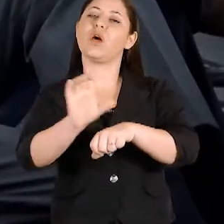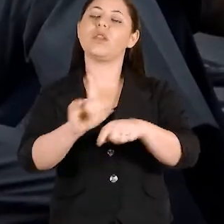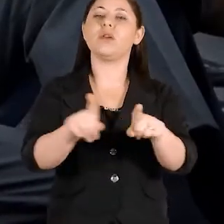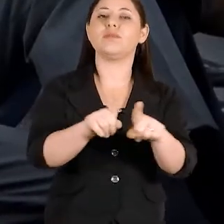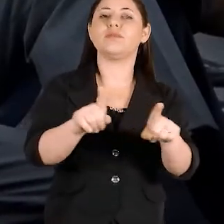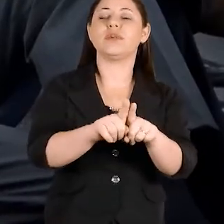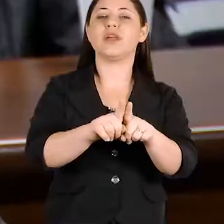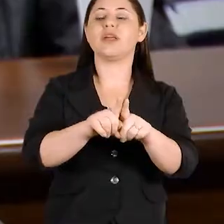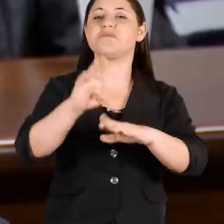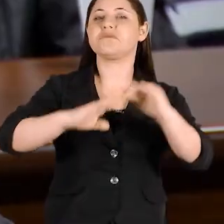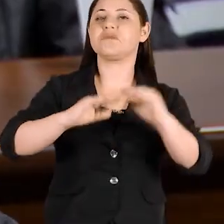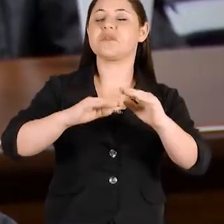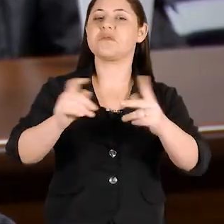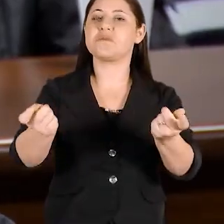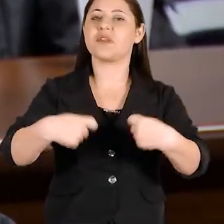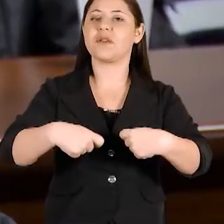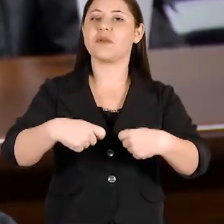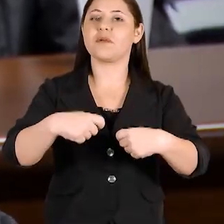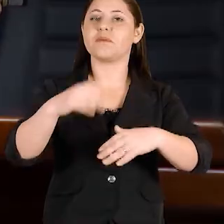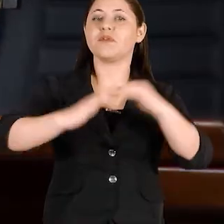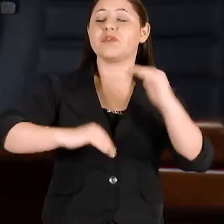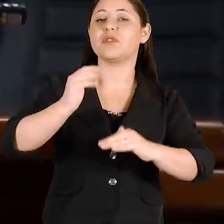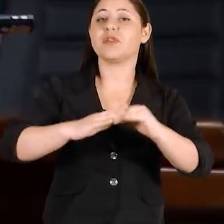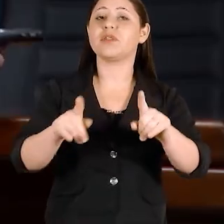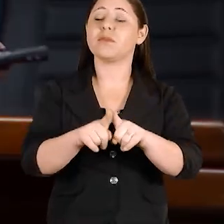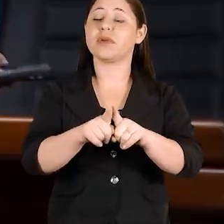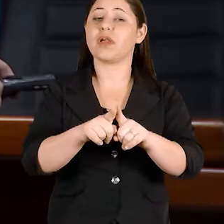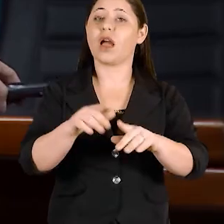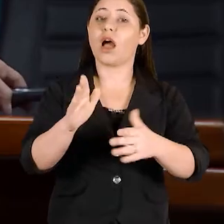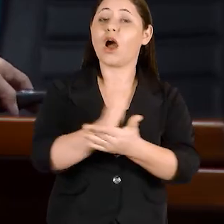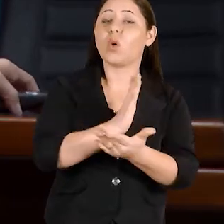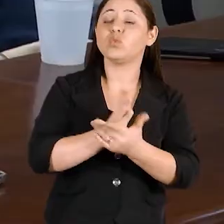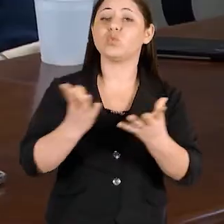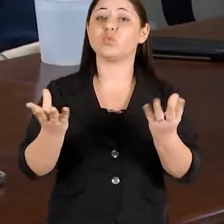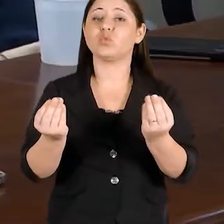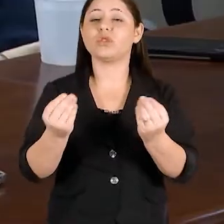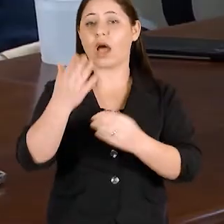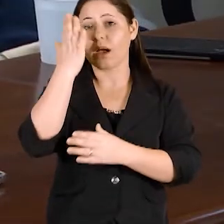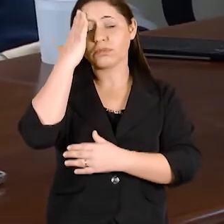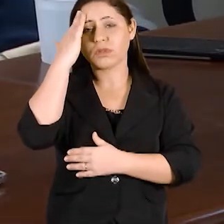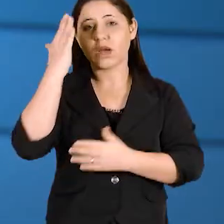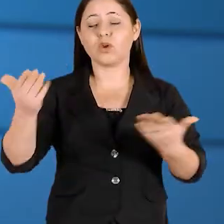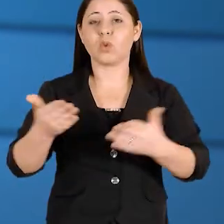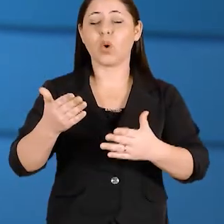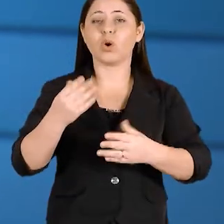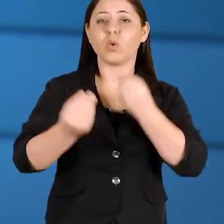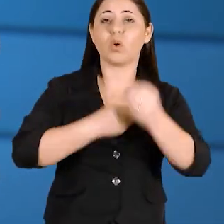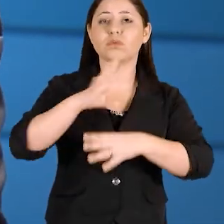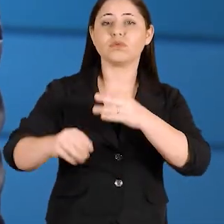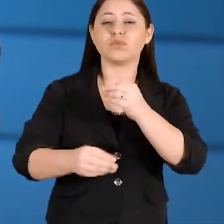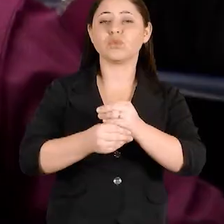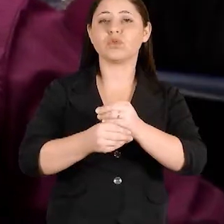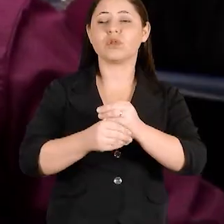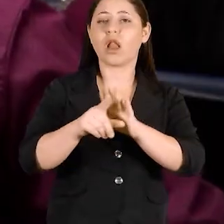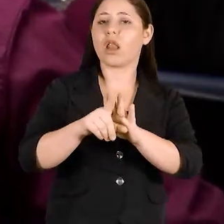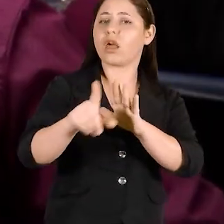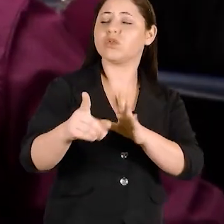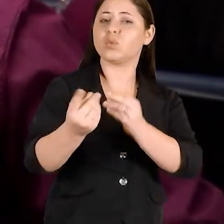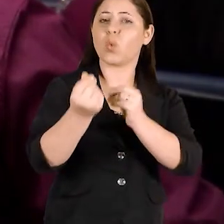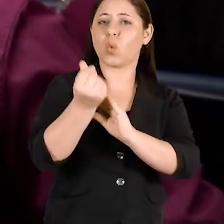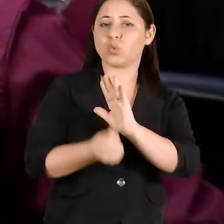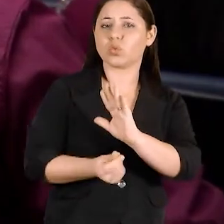e oficinas para qualificação profissional. Muitos agora sabem sobre a elaboração de emendas, processo de licitação,